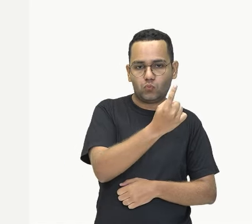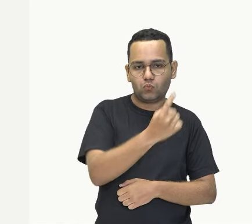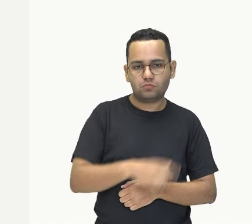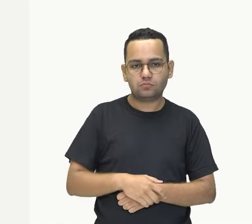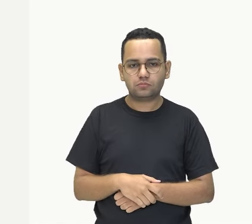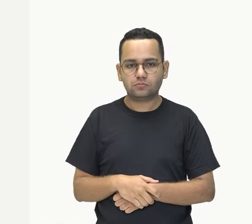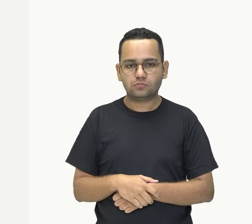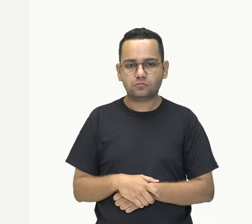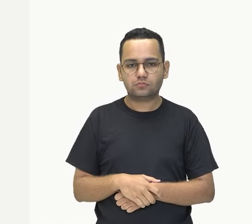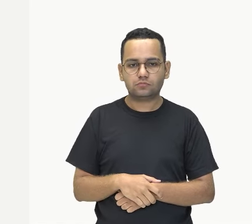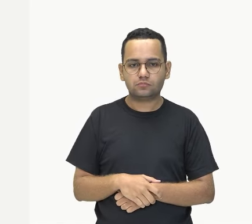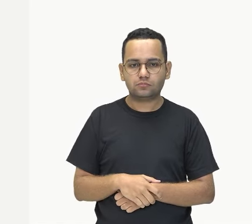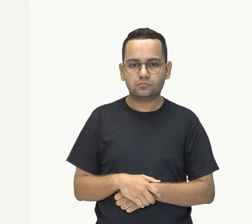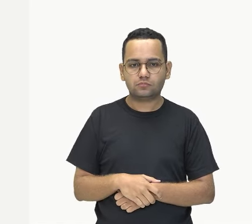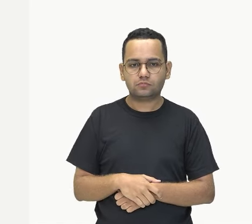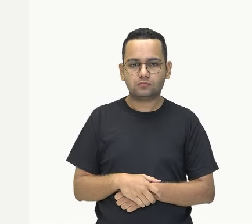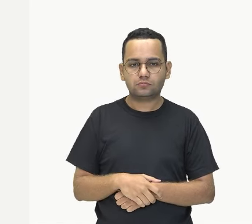é 1